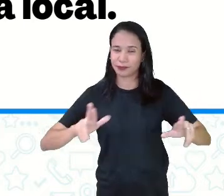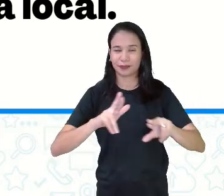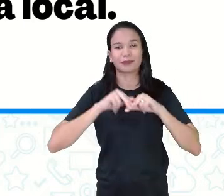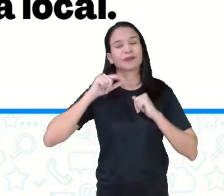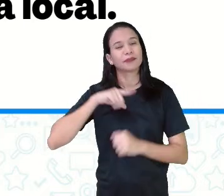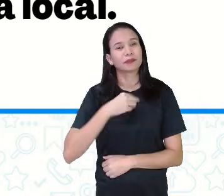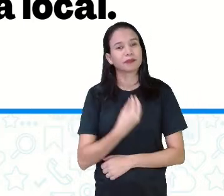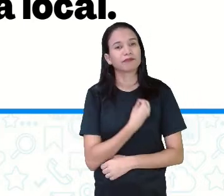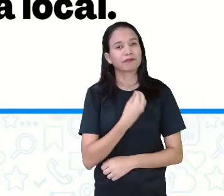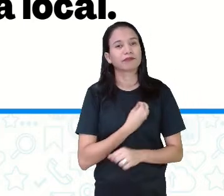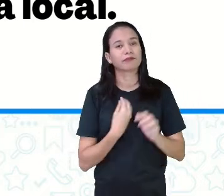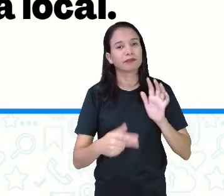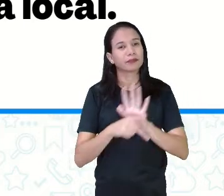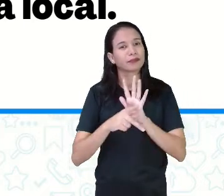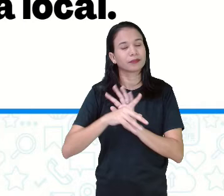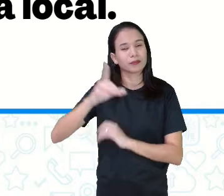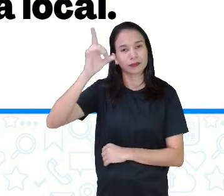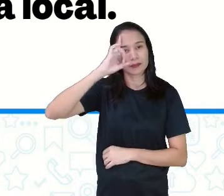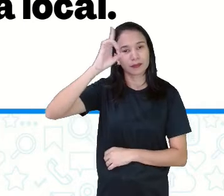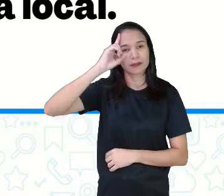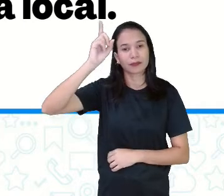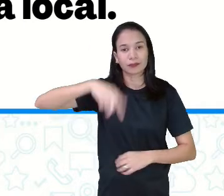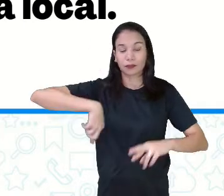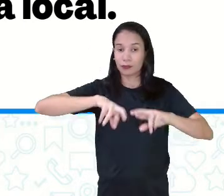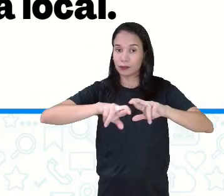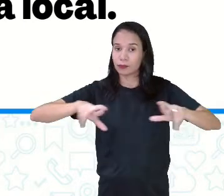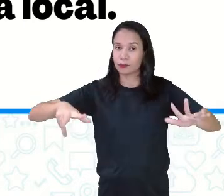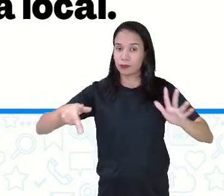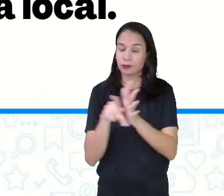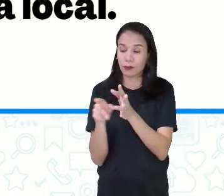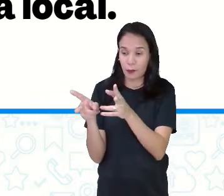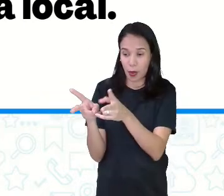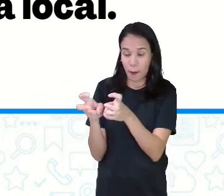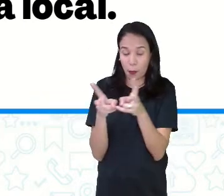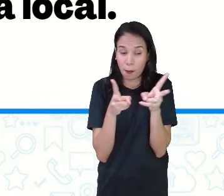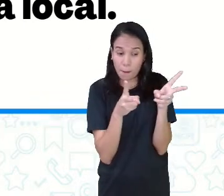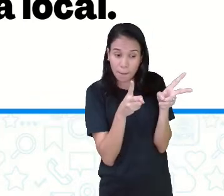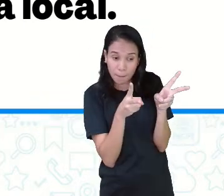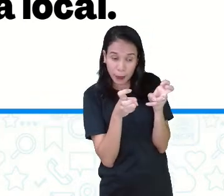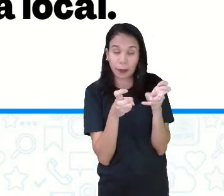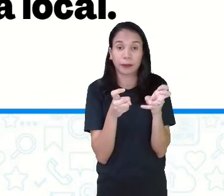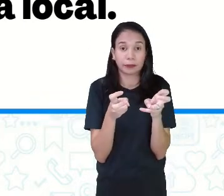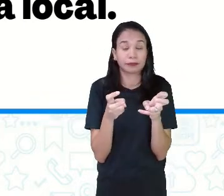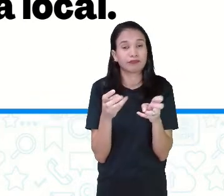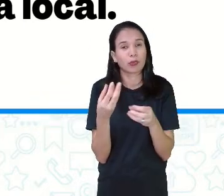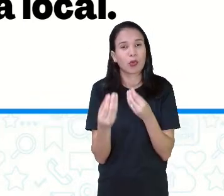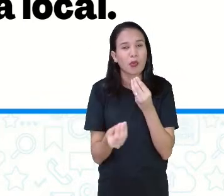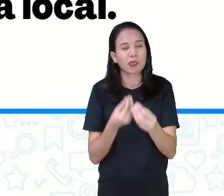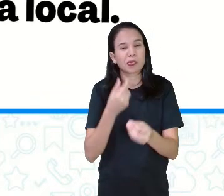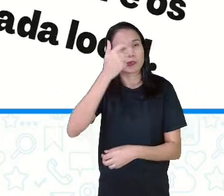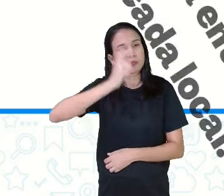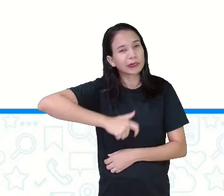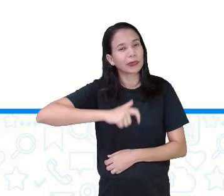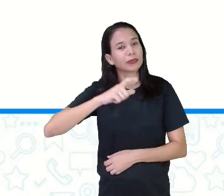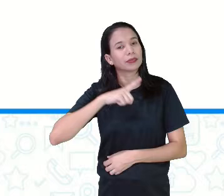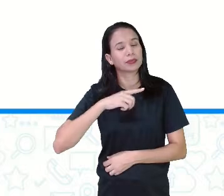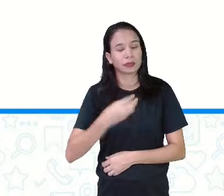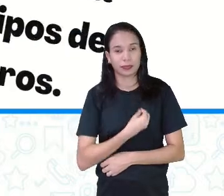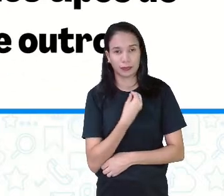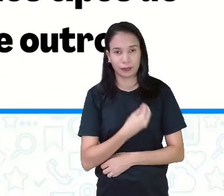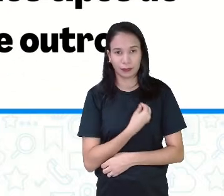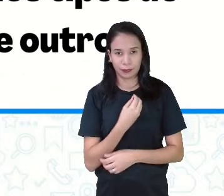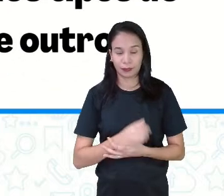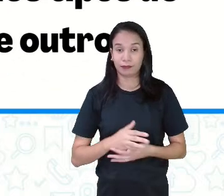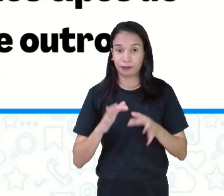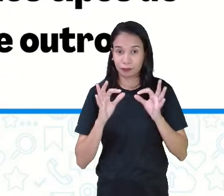eles vivem, sua rotina, essa diferença é perceptível. A gente percebe, né, na maneira como eles